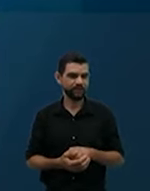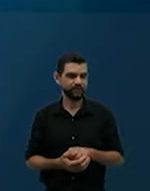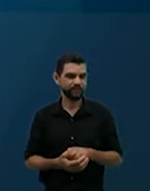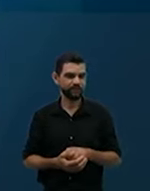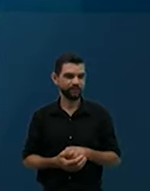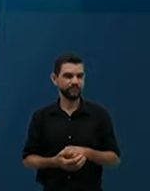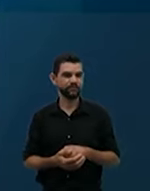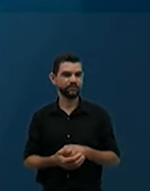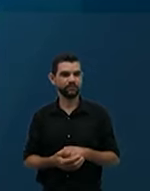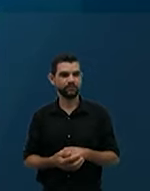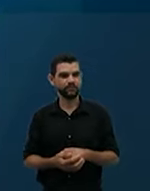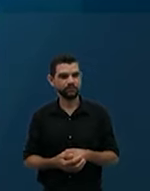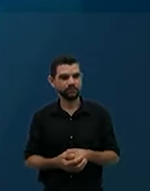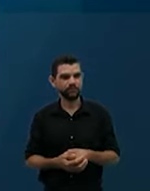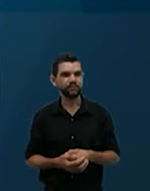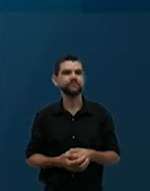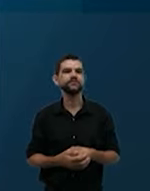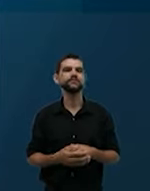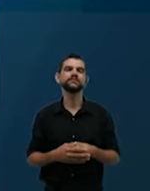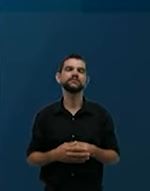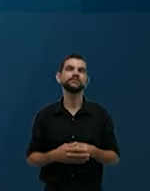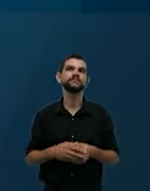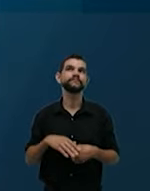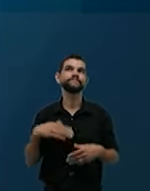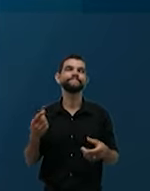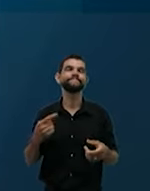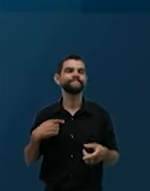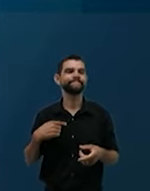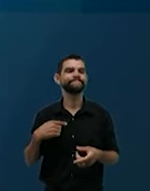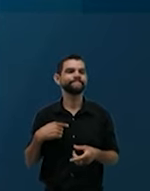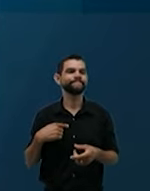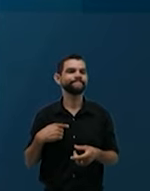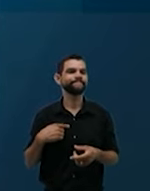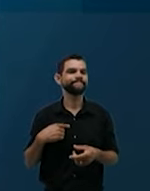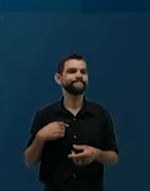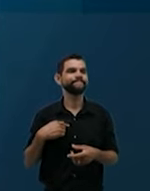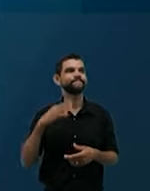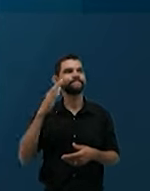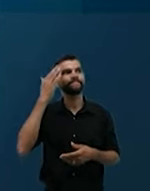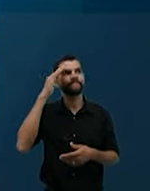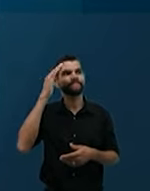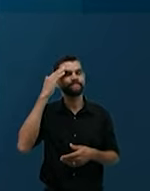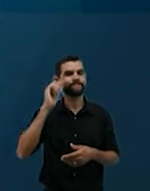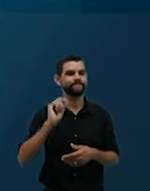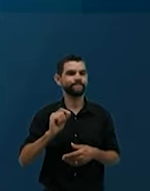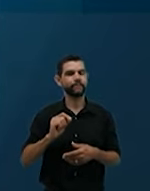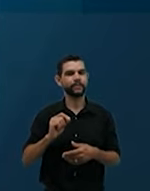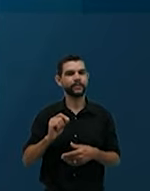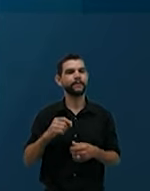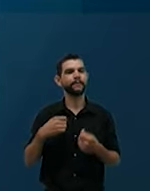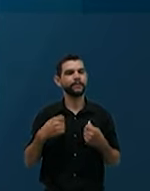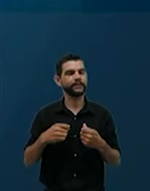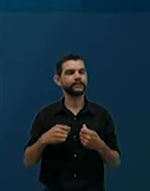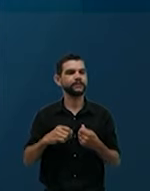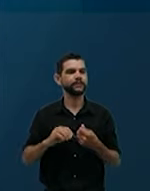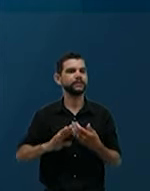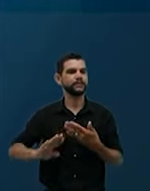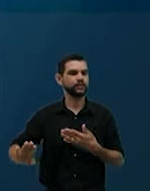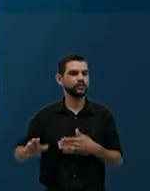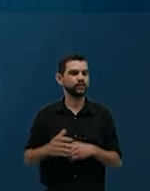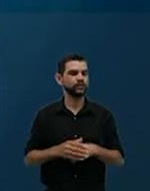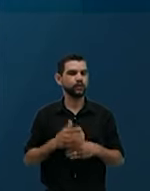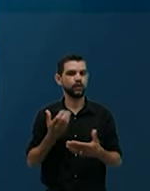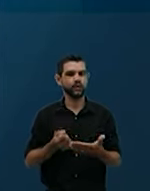vênias, reforça a minha convicção de que não seria possível escusar. Então, em função de todos os argumentos que o ministro Gurgel já